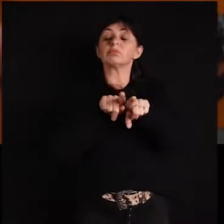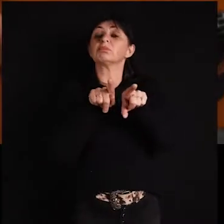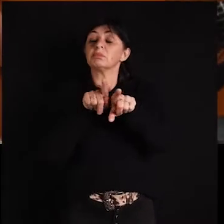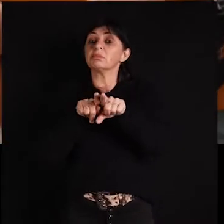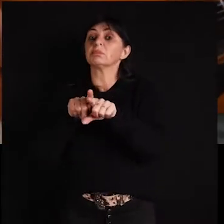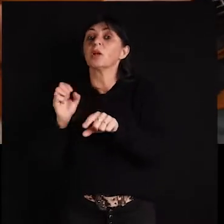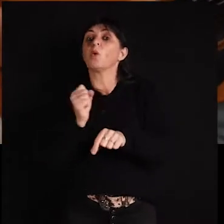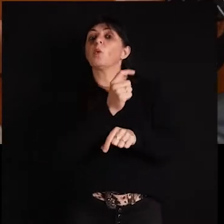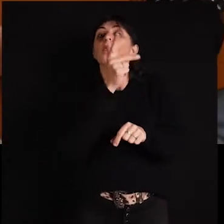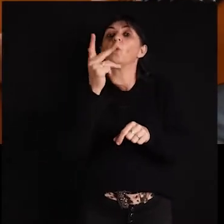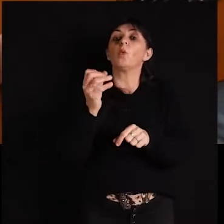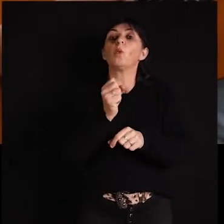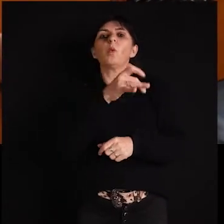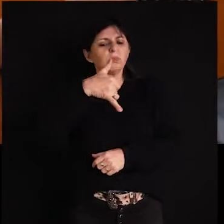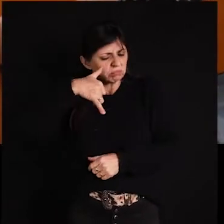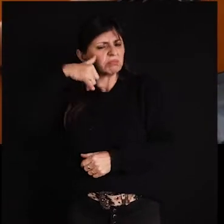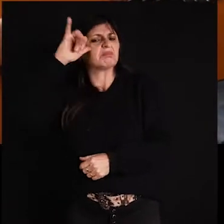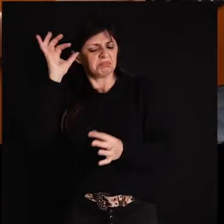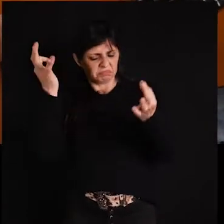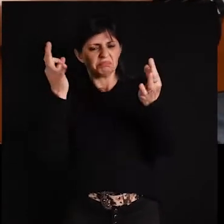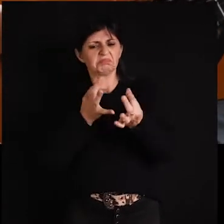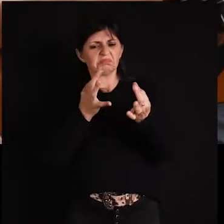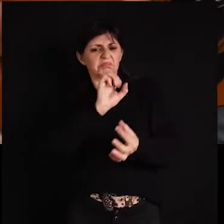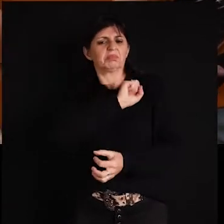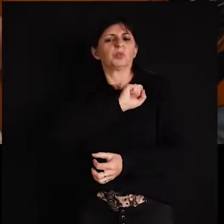Contei toda a boiada, tá certa a conta.